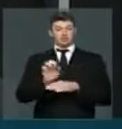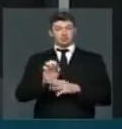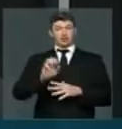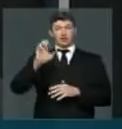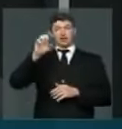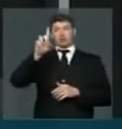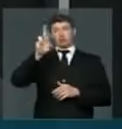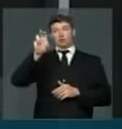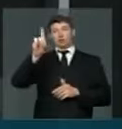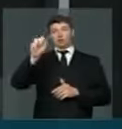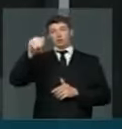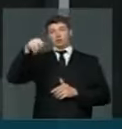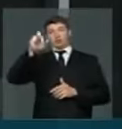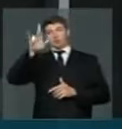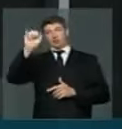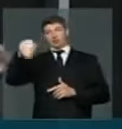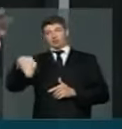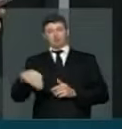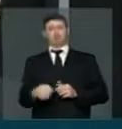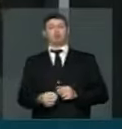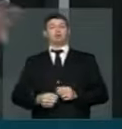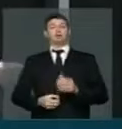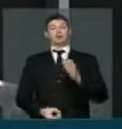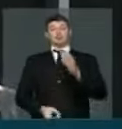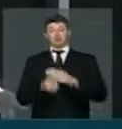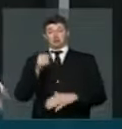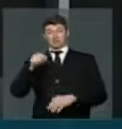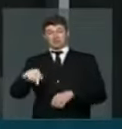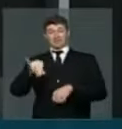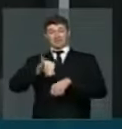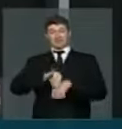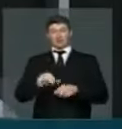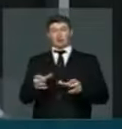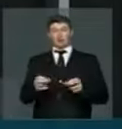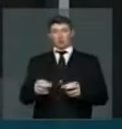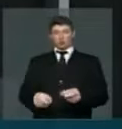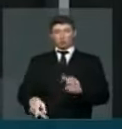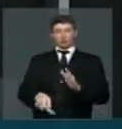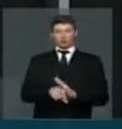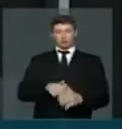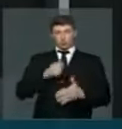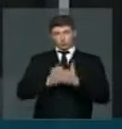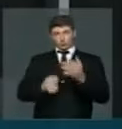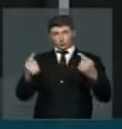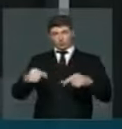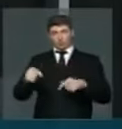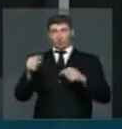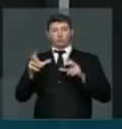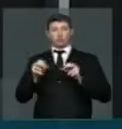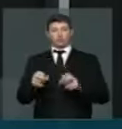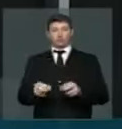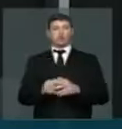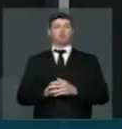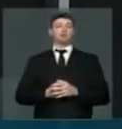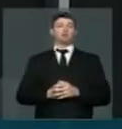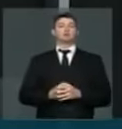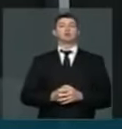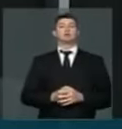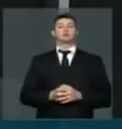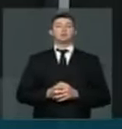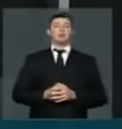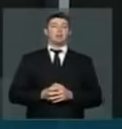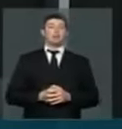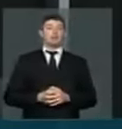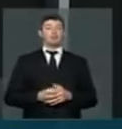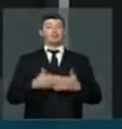Eduardo Amorim, que instalou esse centro de oncologia de combate ao câncer no Hospital de Urgência do Estado de